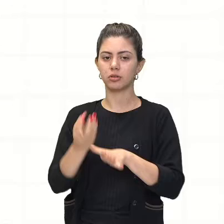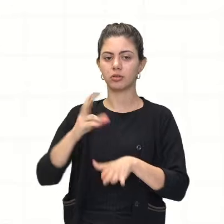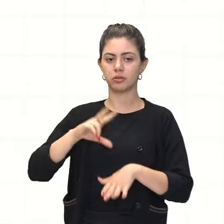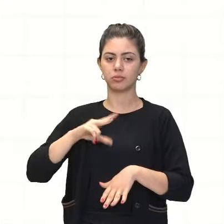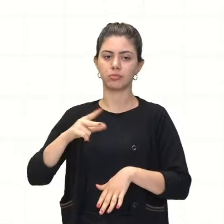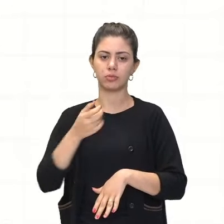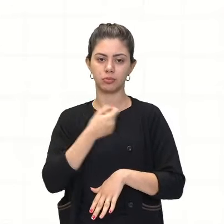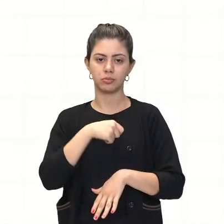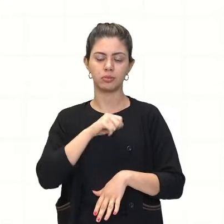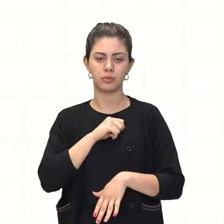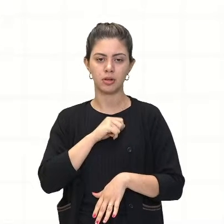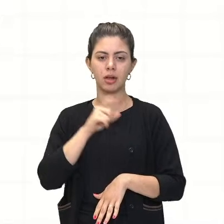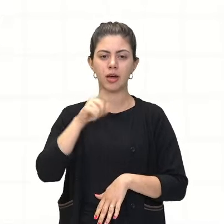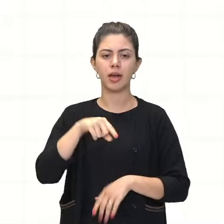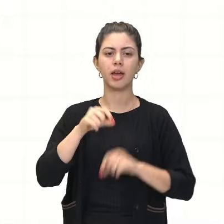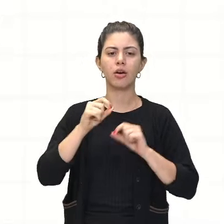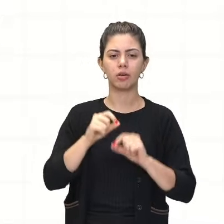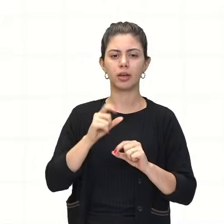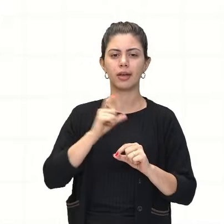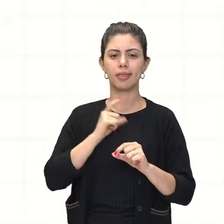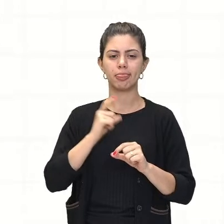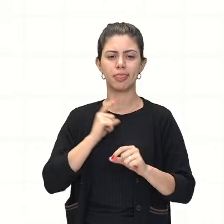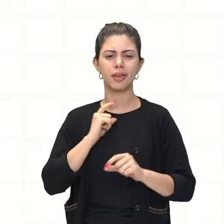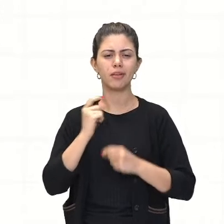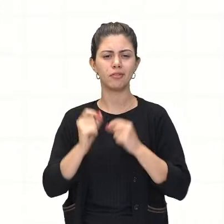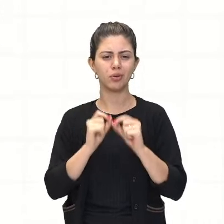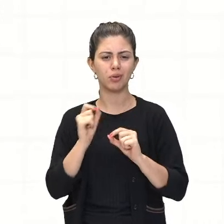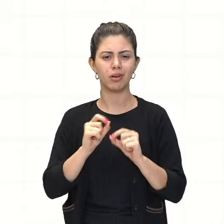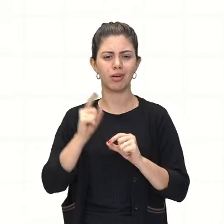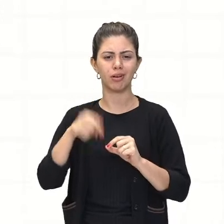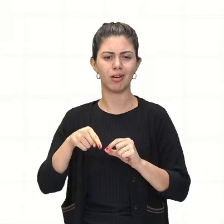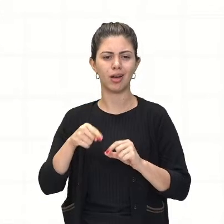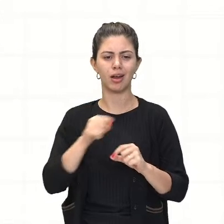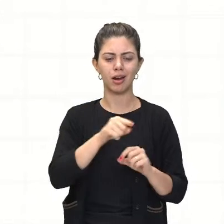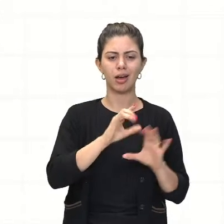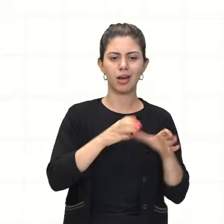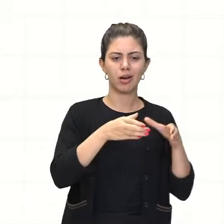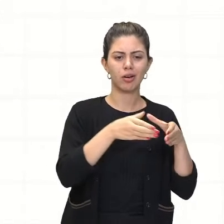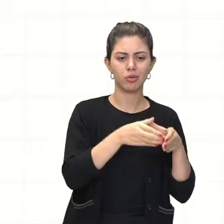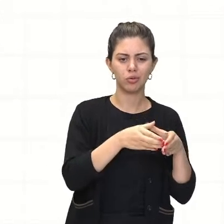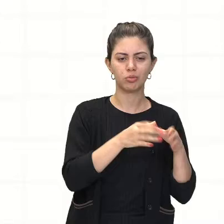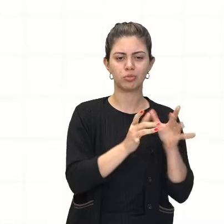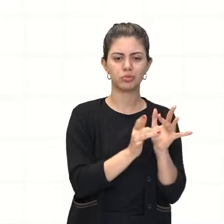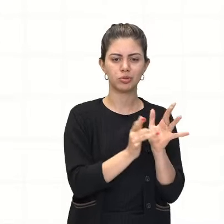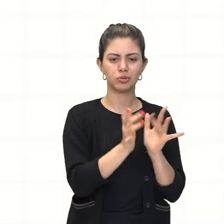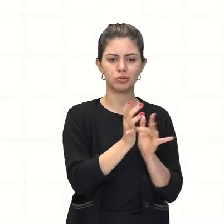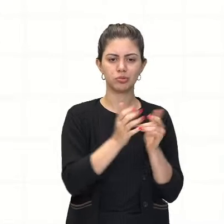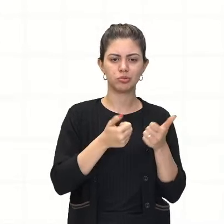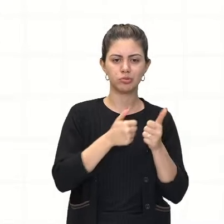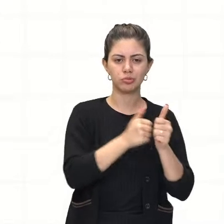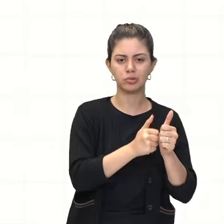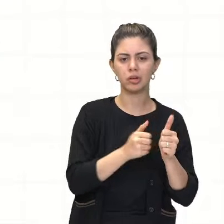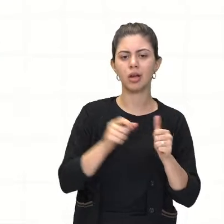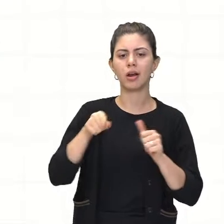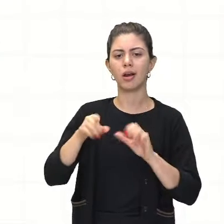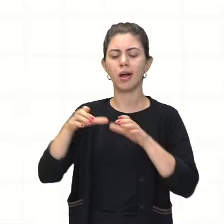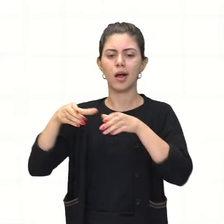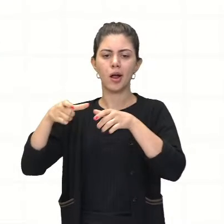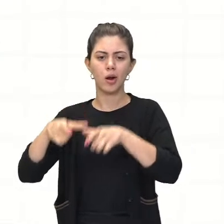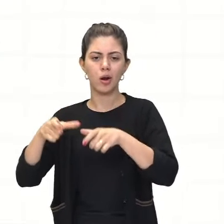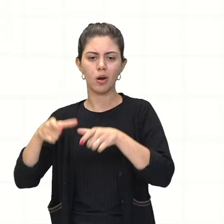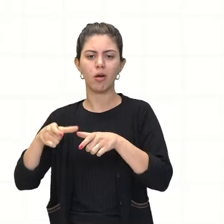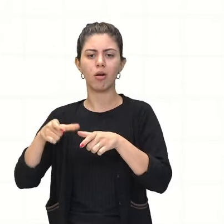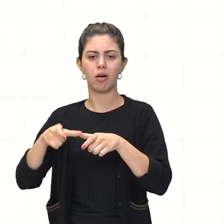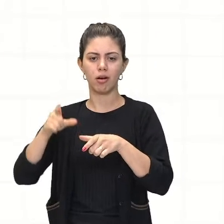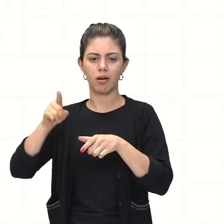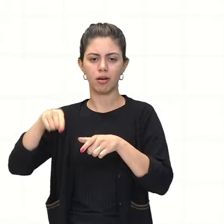os mouros. E aí a gente dá uma parada aqui para explicar algumas coisas. Professora, o que é a Península Ibérica?